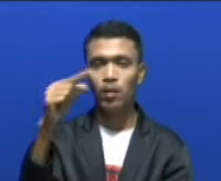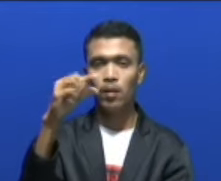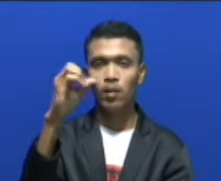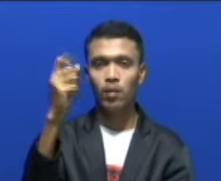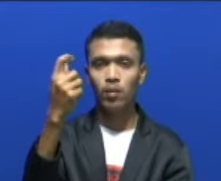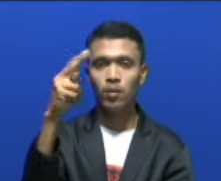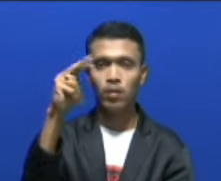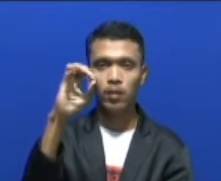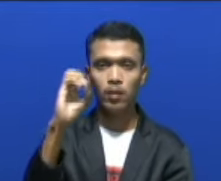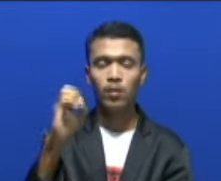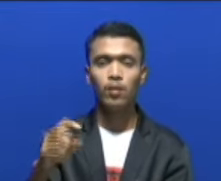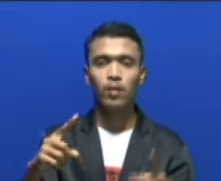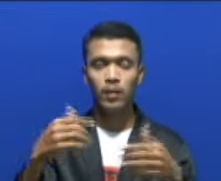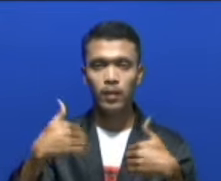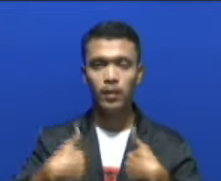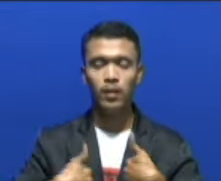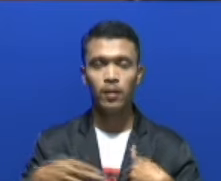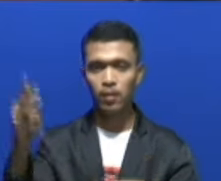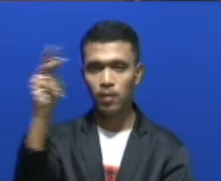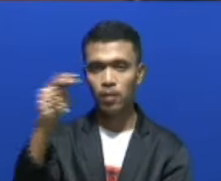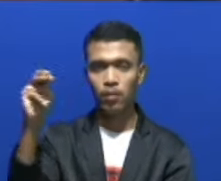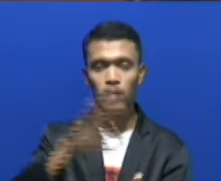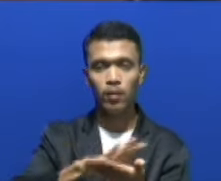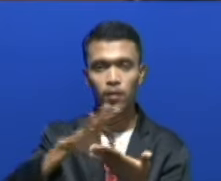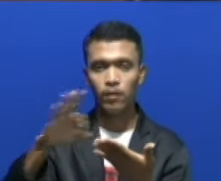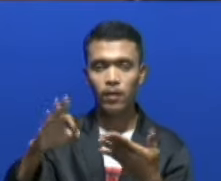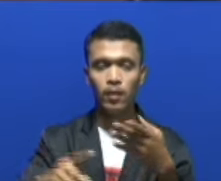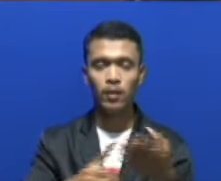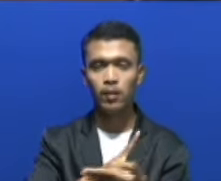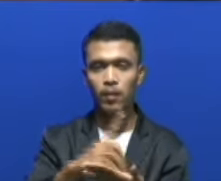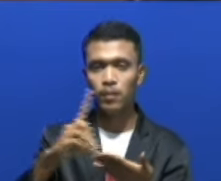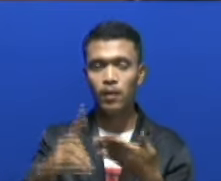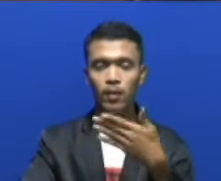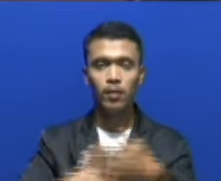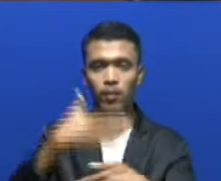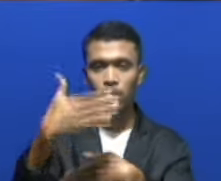segunda-feira semana ON. João Aníbal Agostinho Neno, RTL.